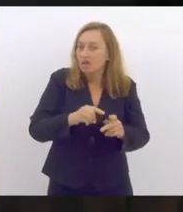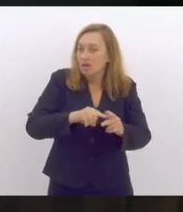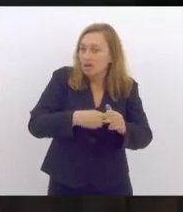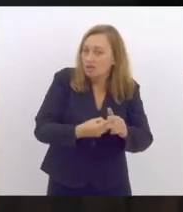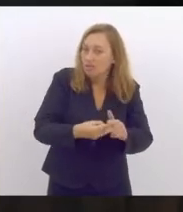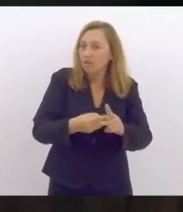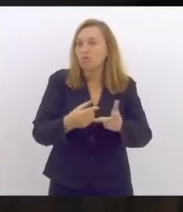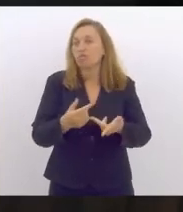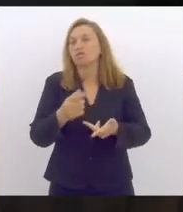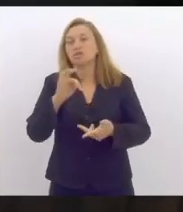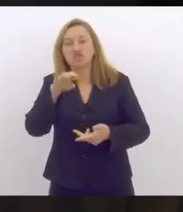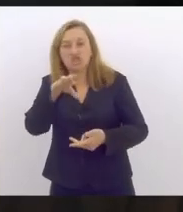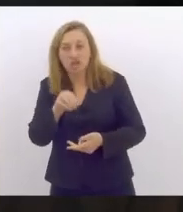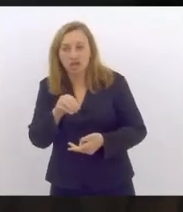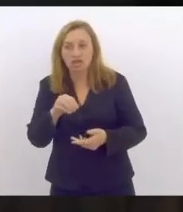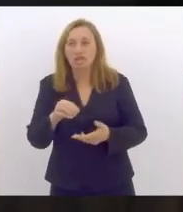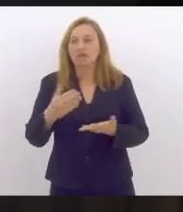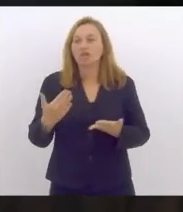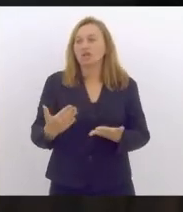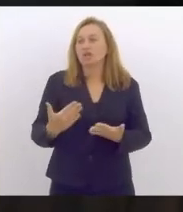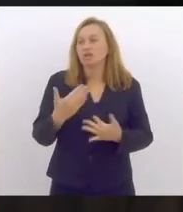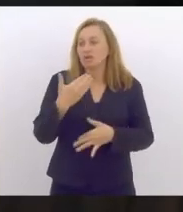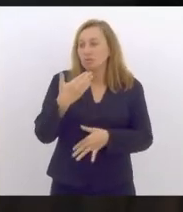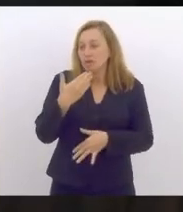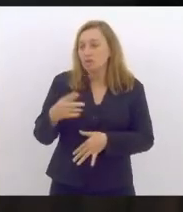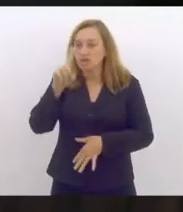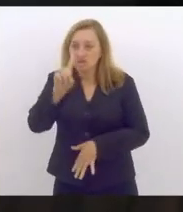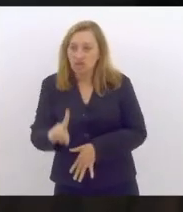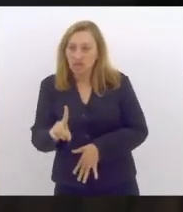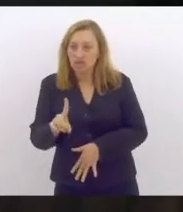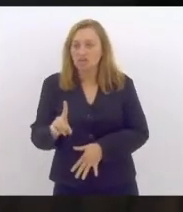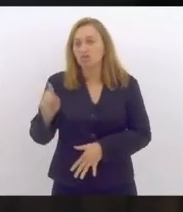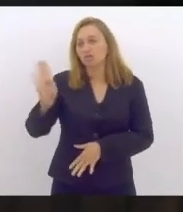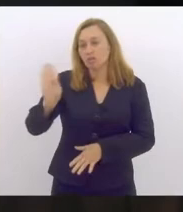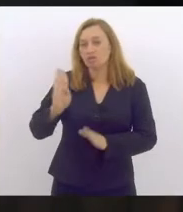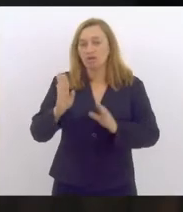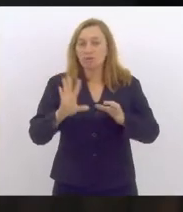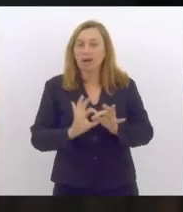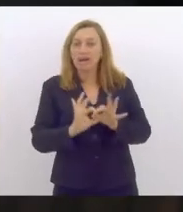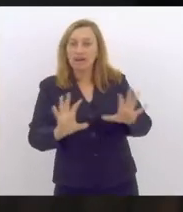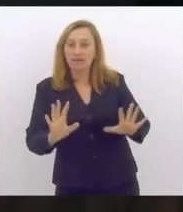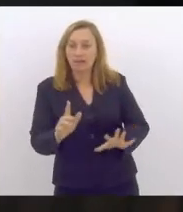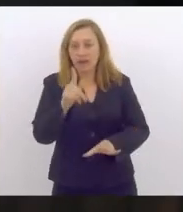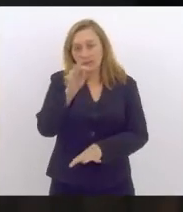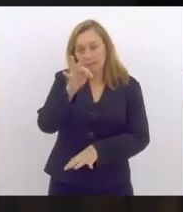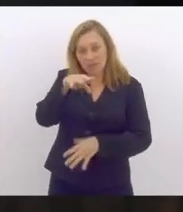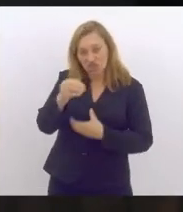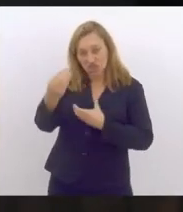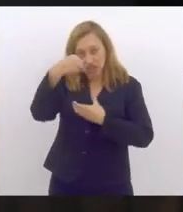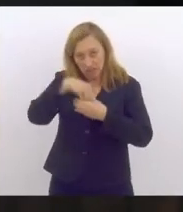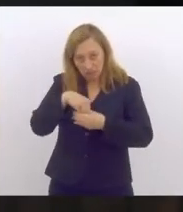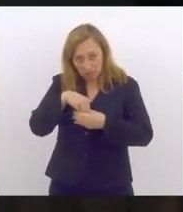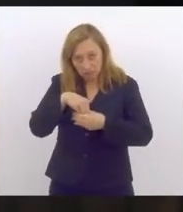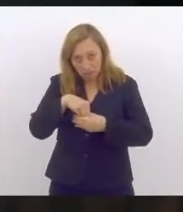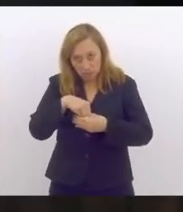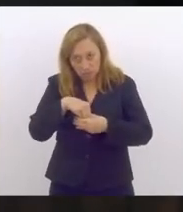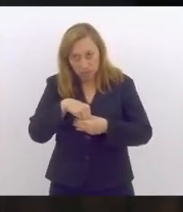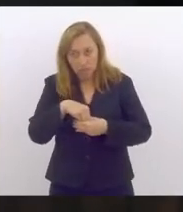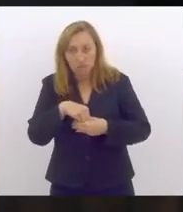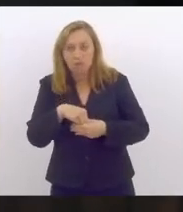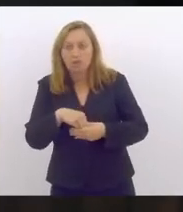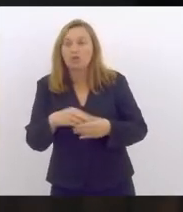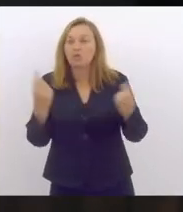Então, a gente propôs à direção do Botafogo que ele possa liberar a pista externa para as